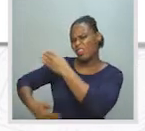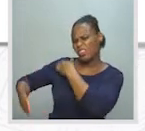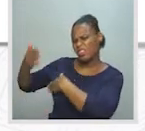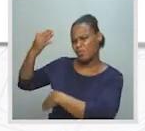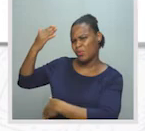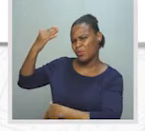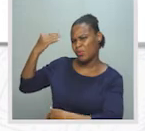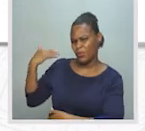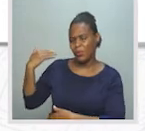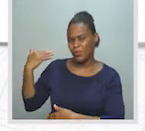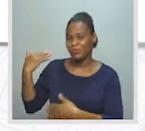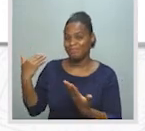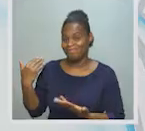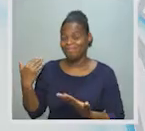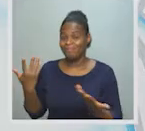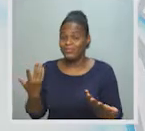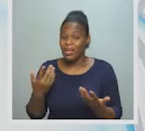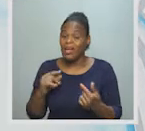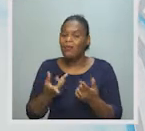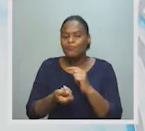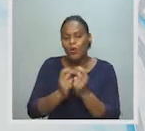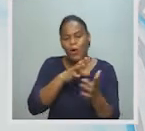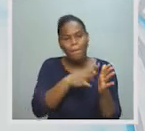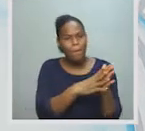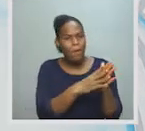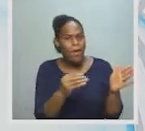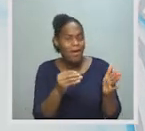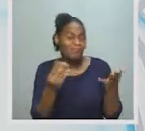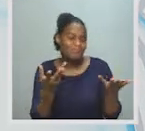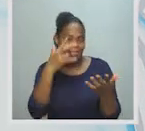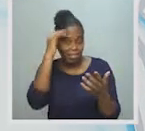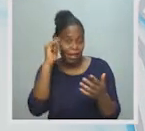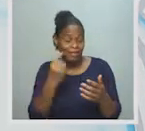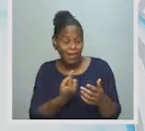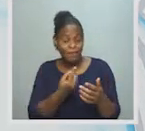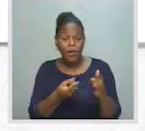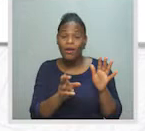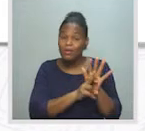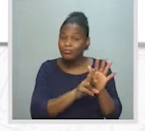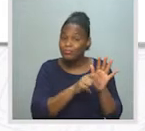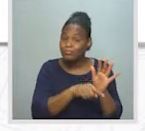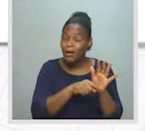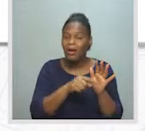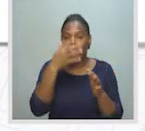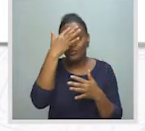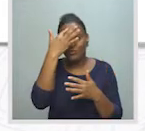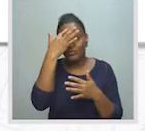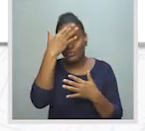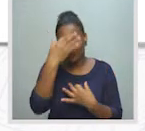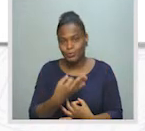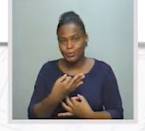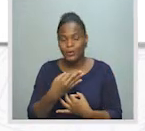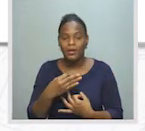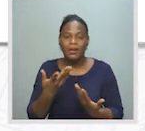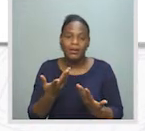distante, ou seja, de uma época longínqua, em modelos e paradigmas que devem reger as